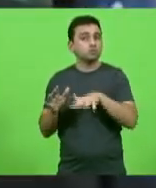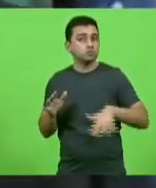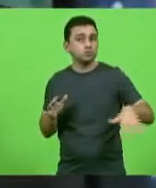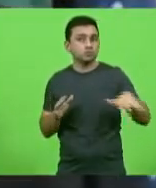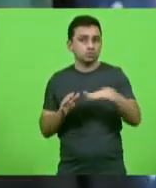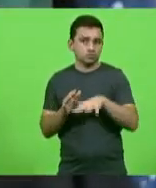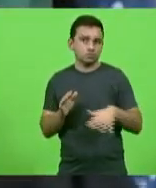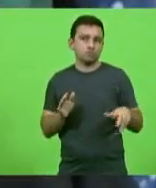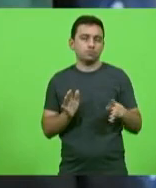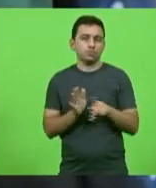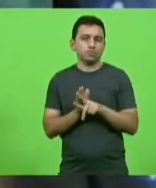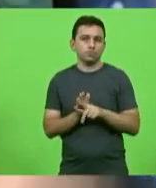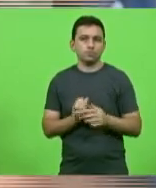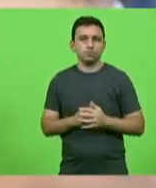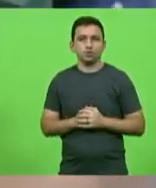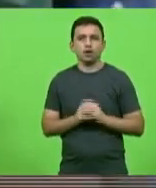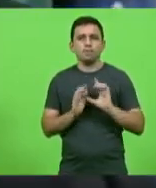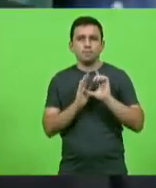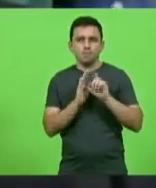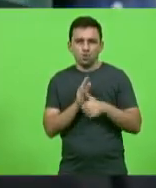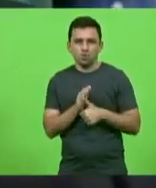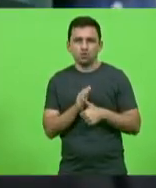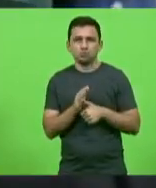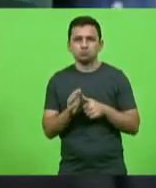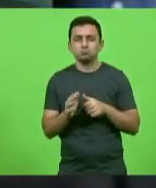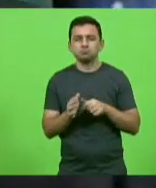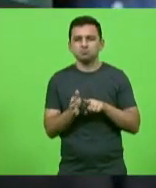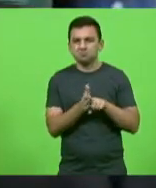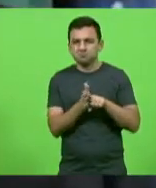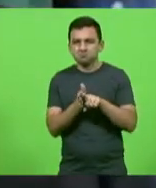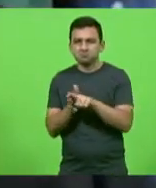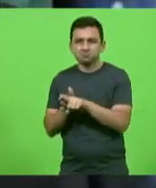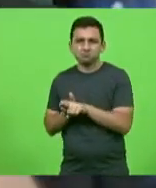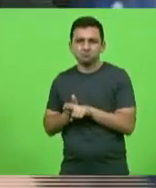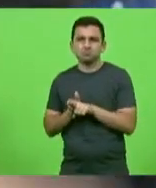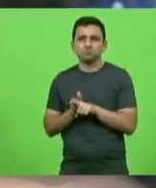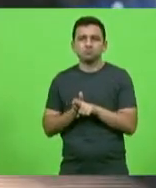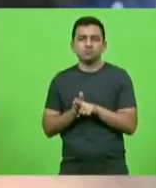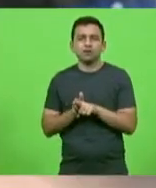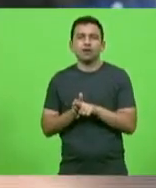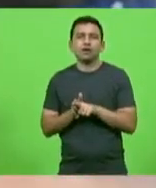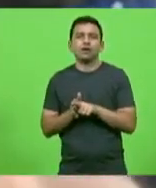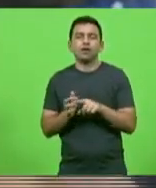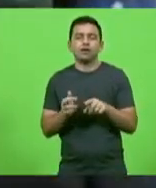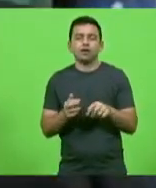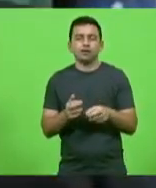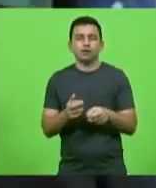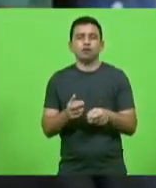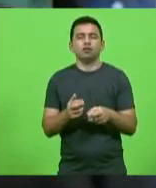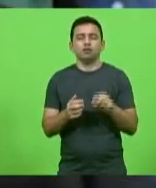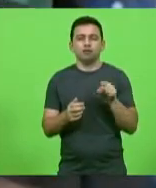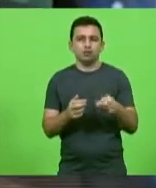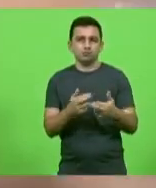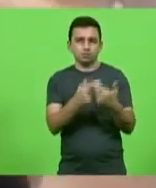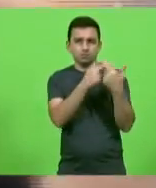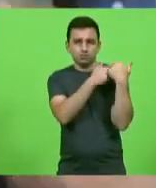qual está inserido após o exame de diversos critérios determinantes de sua responsabilização